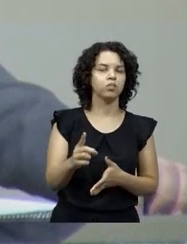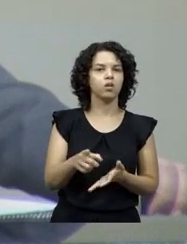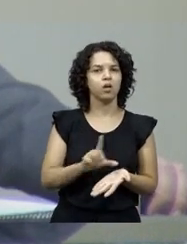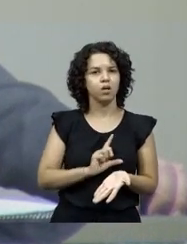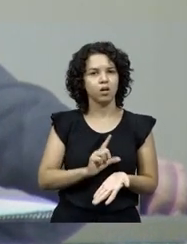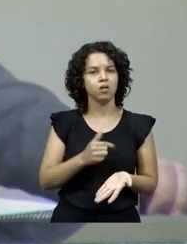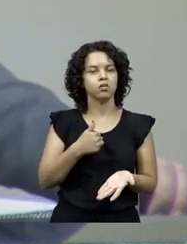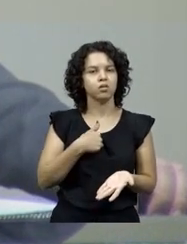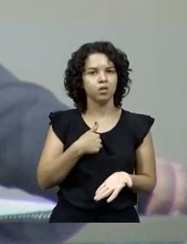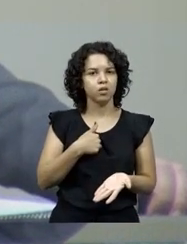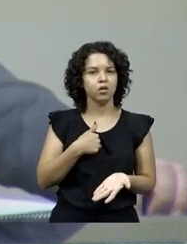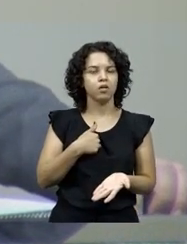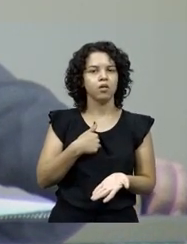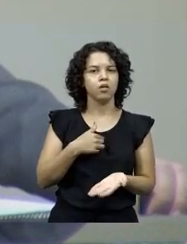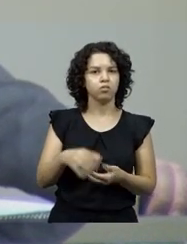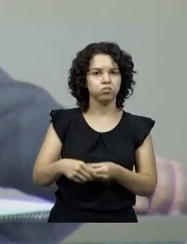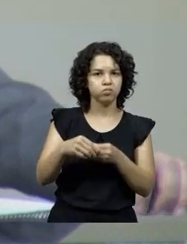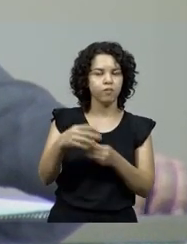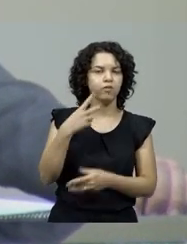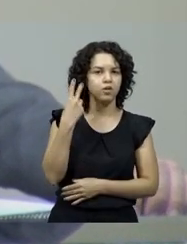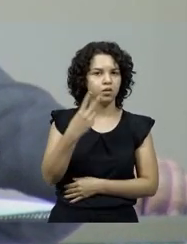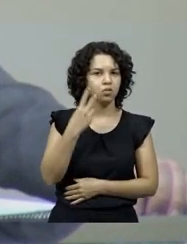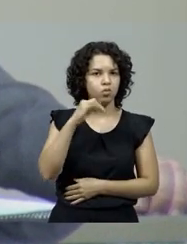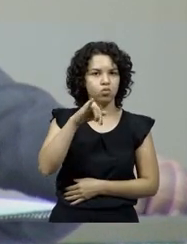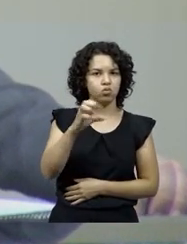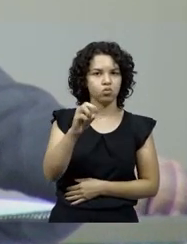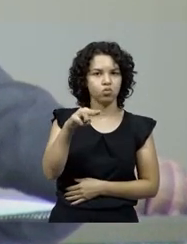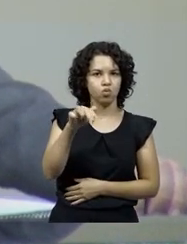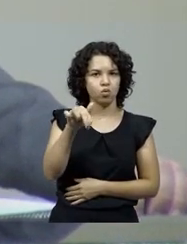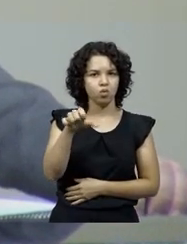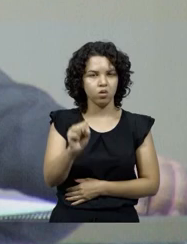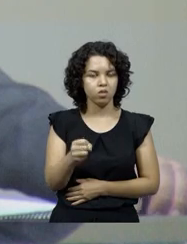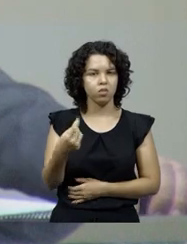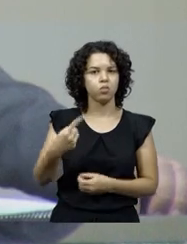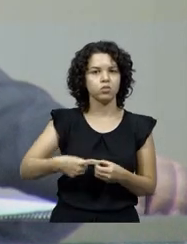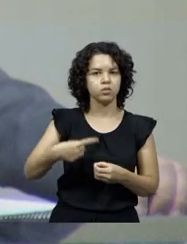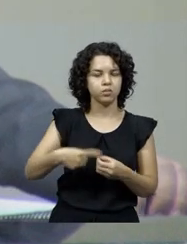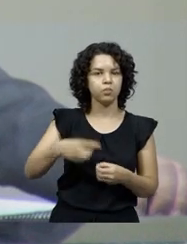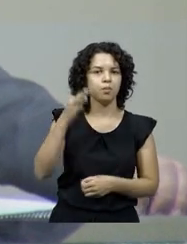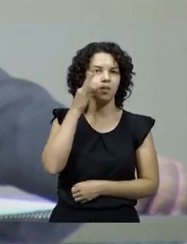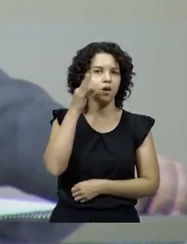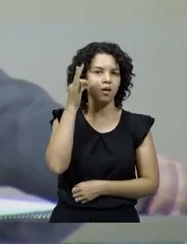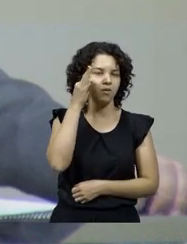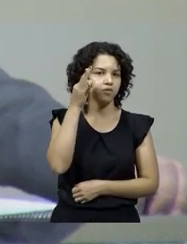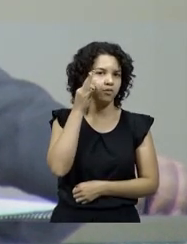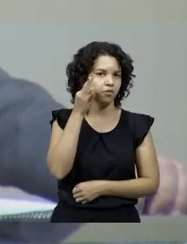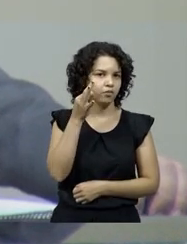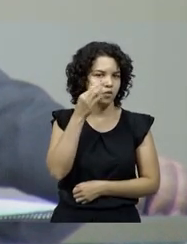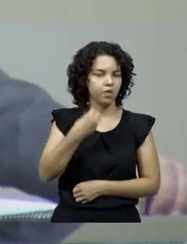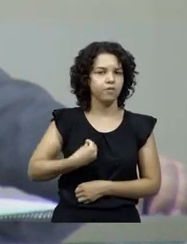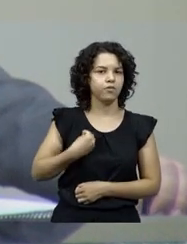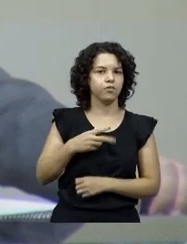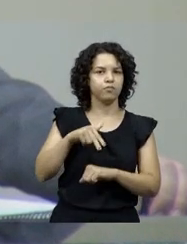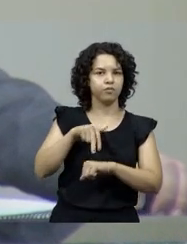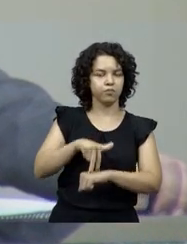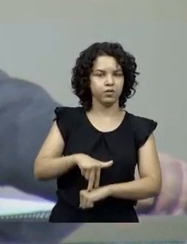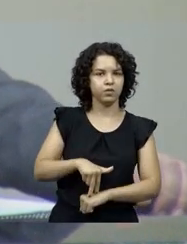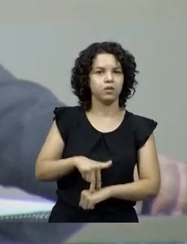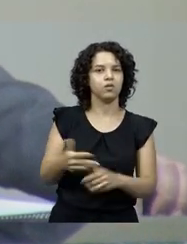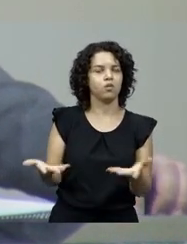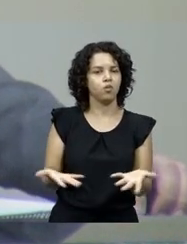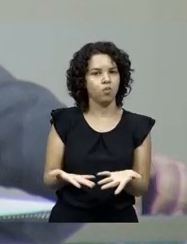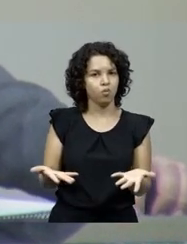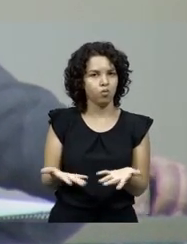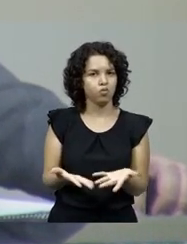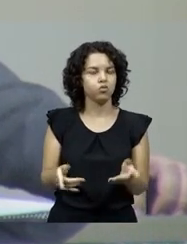o vereador Jonas, do município de Mafra, presente na nossa sessão, assim